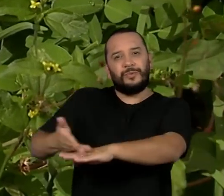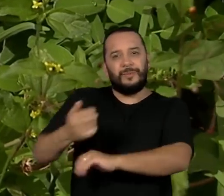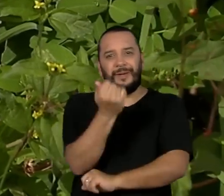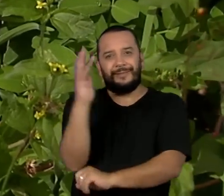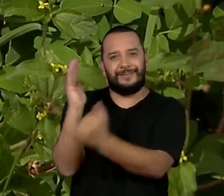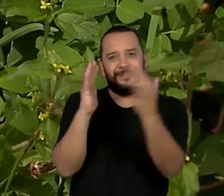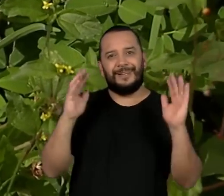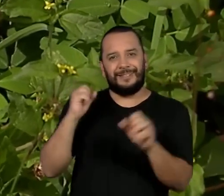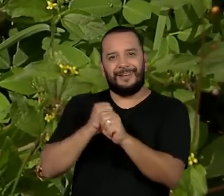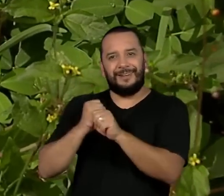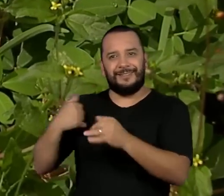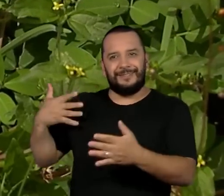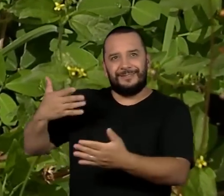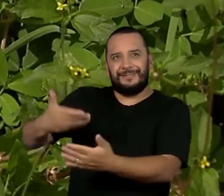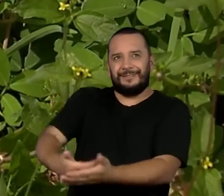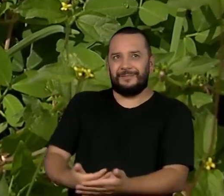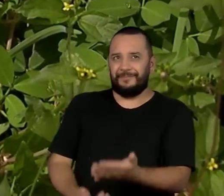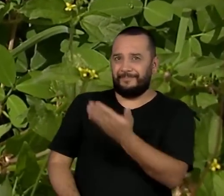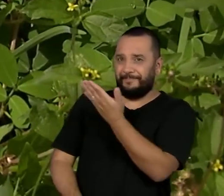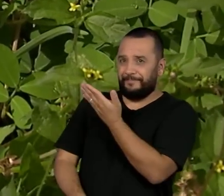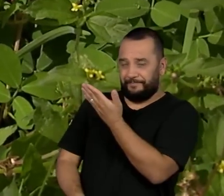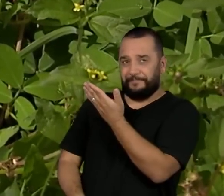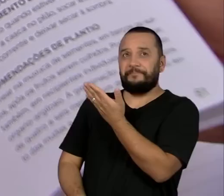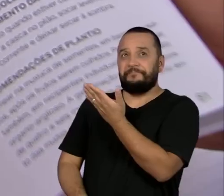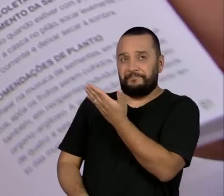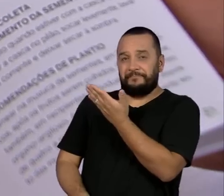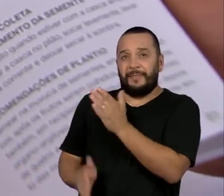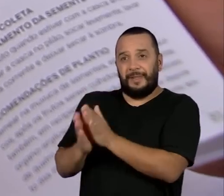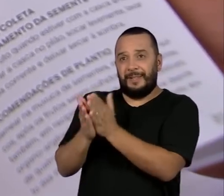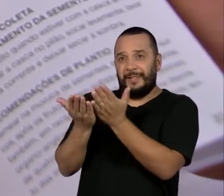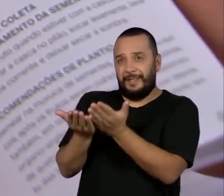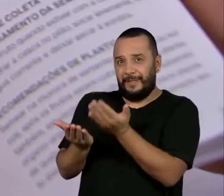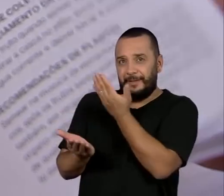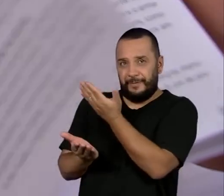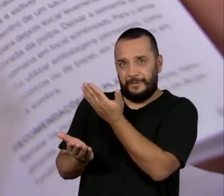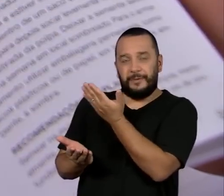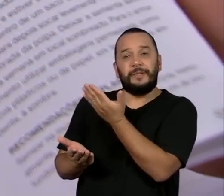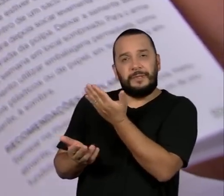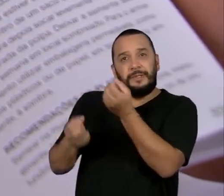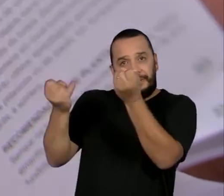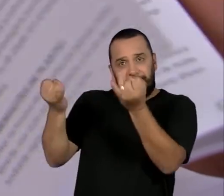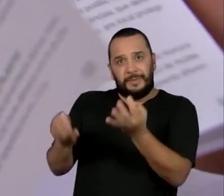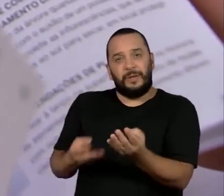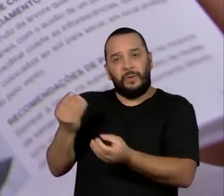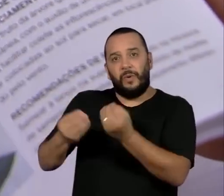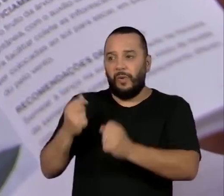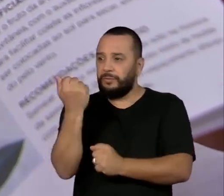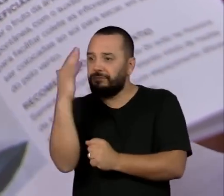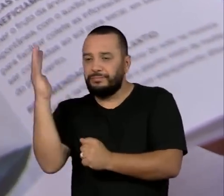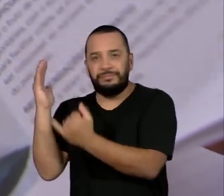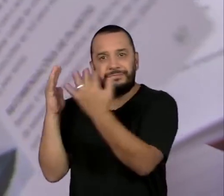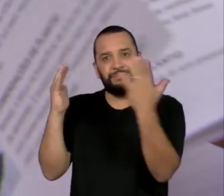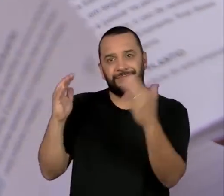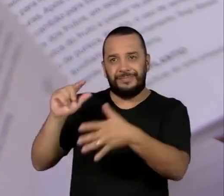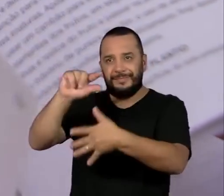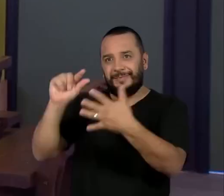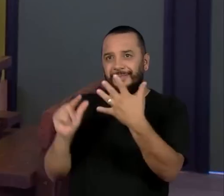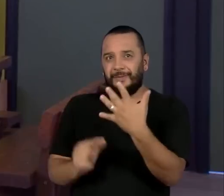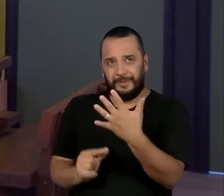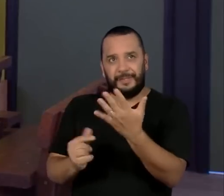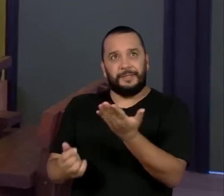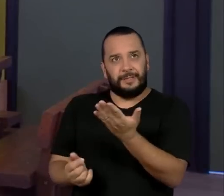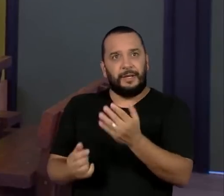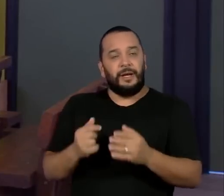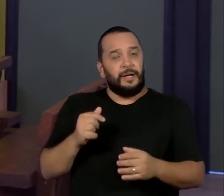Do Quilombo à Floresta é este guia de plantas da Mata Atlântica do Vale do Ribeira que registra o trabalho.